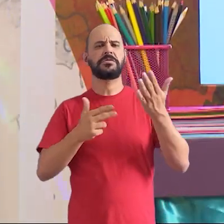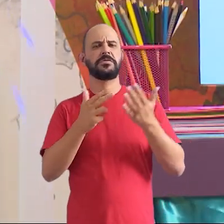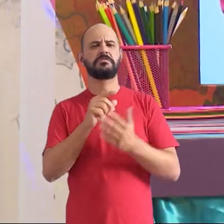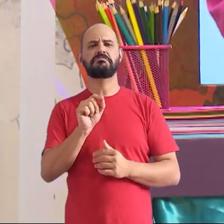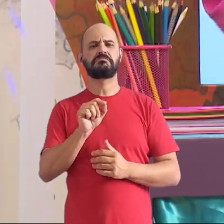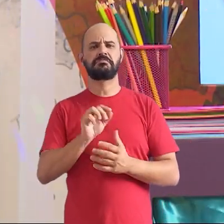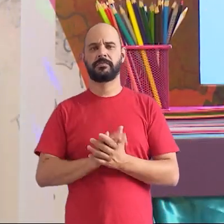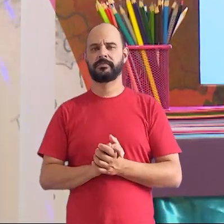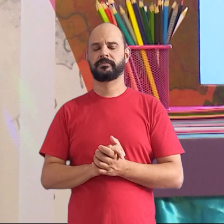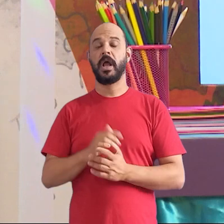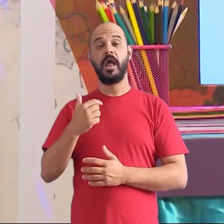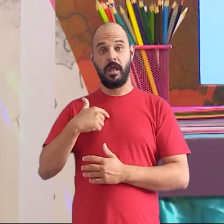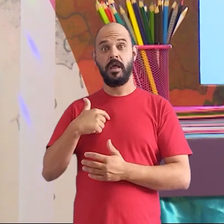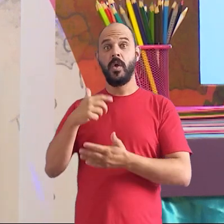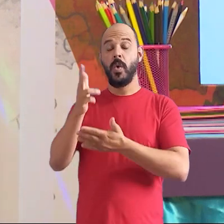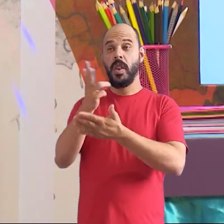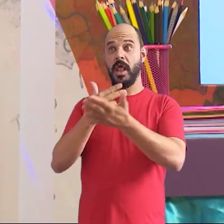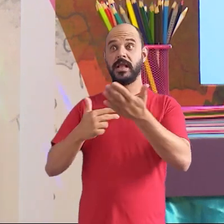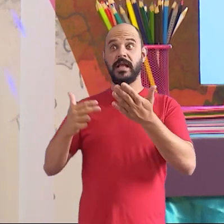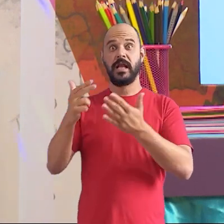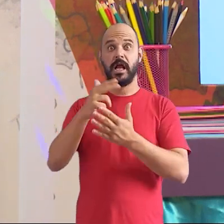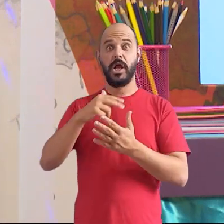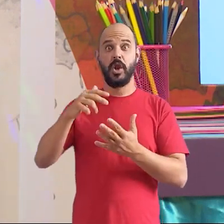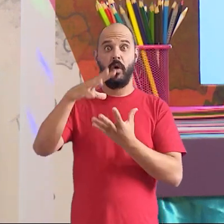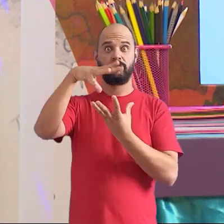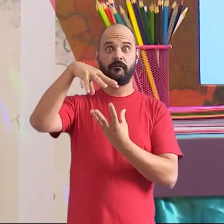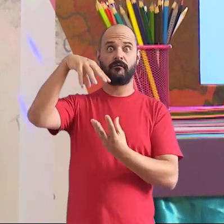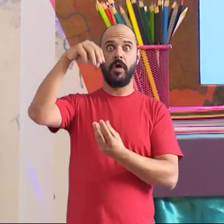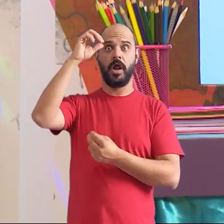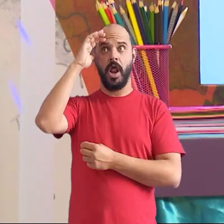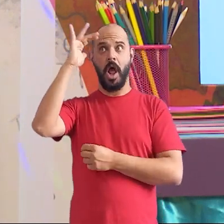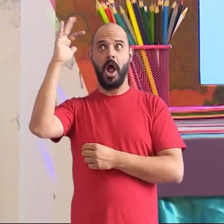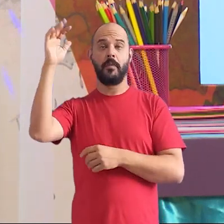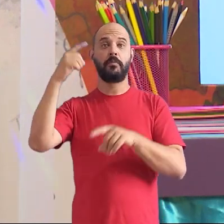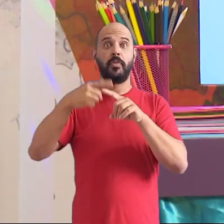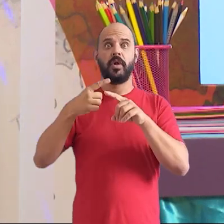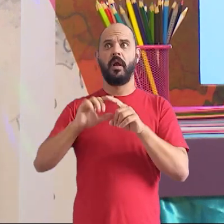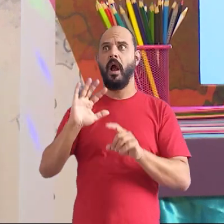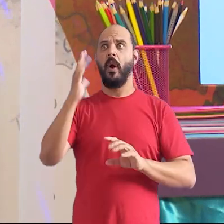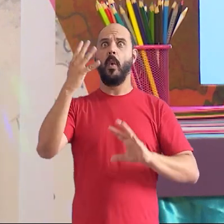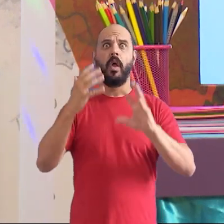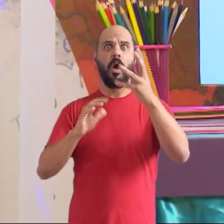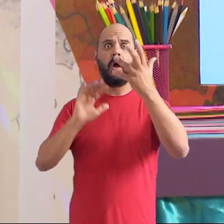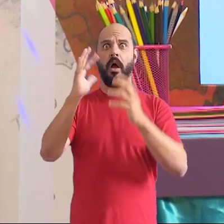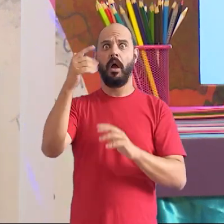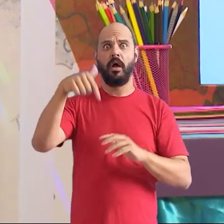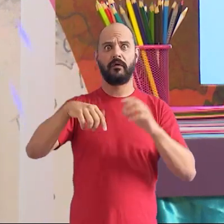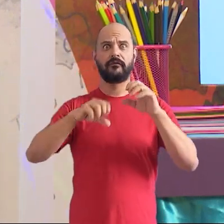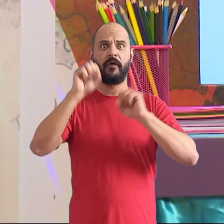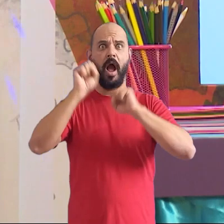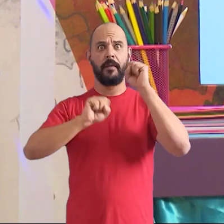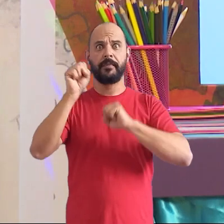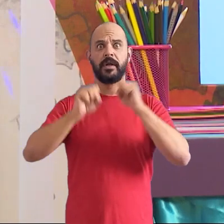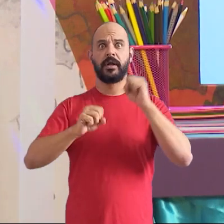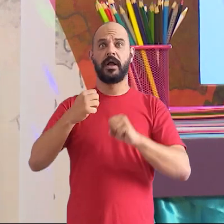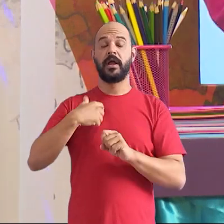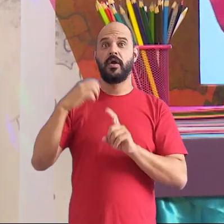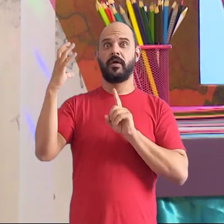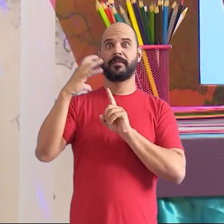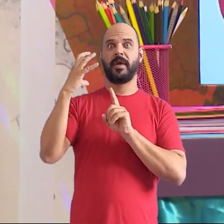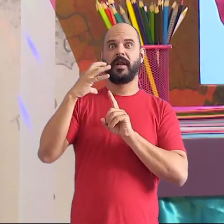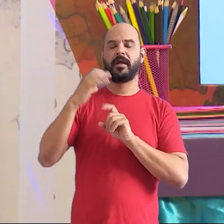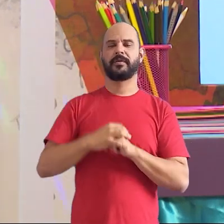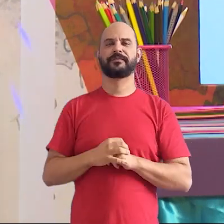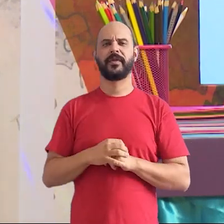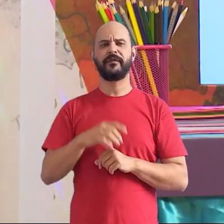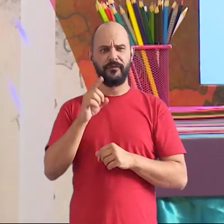O que você está desenhando? Professor, eu estou desenhando um fantasminha. Tantos mistérios aqui na fábrica hoje me deixaram inspirada. E